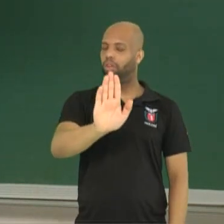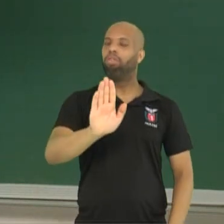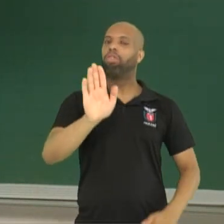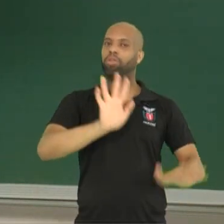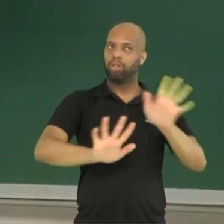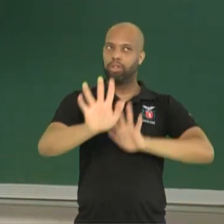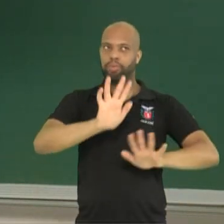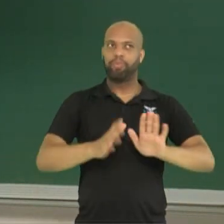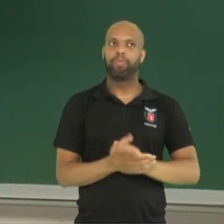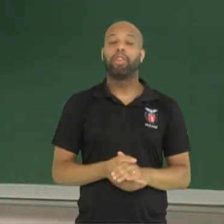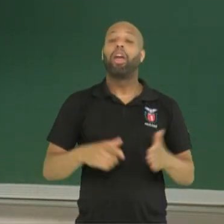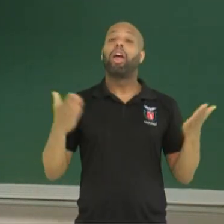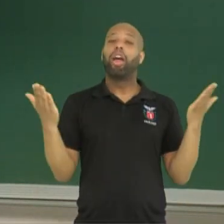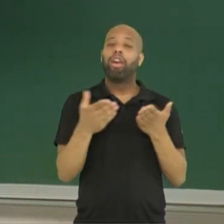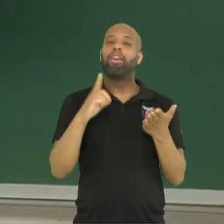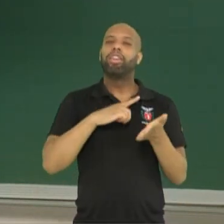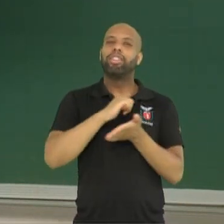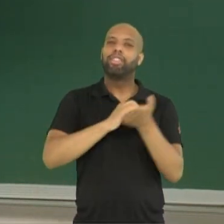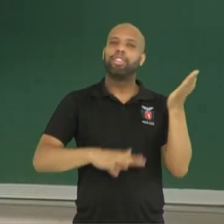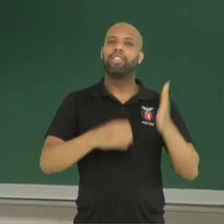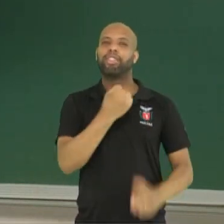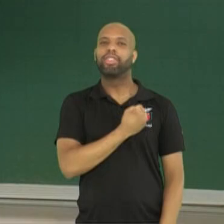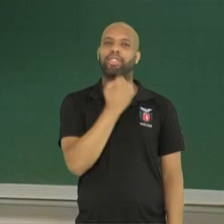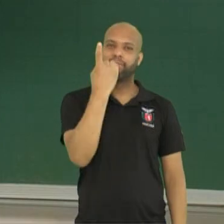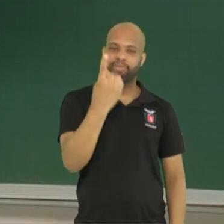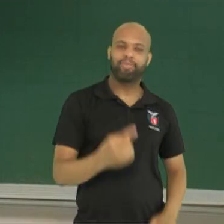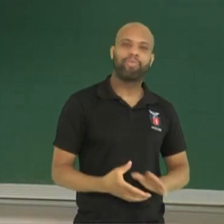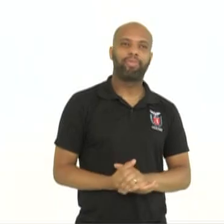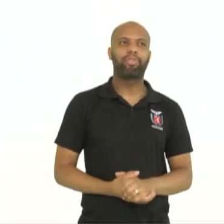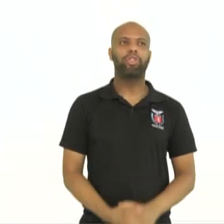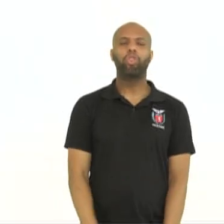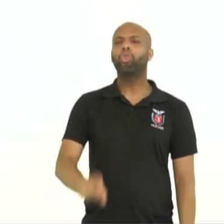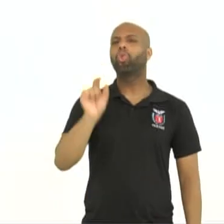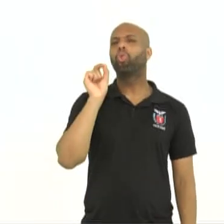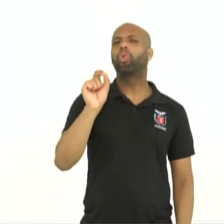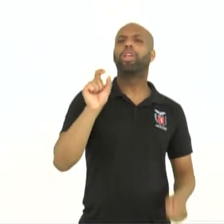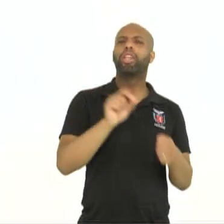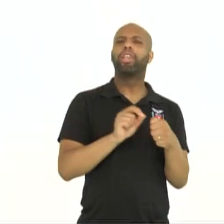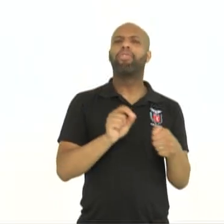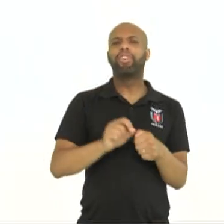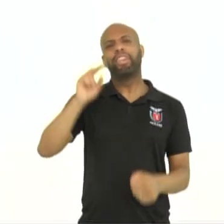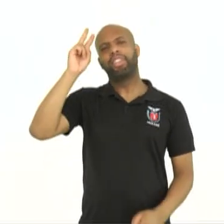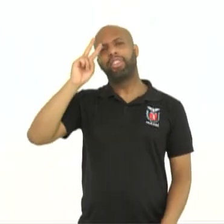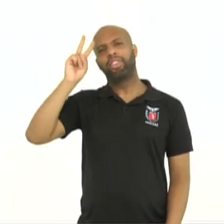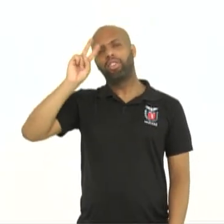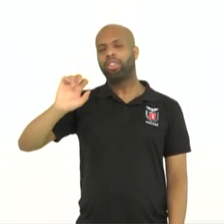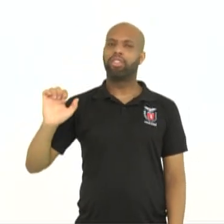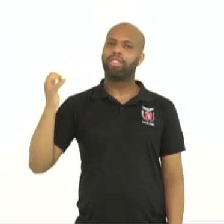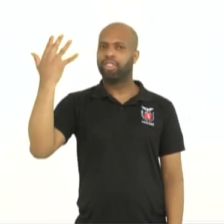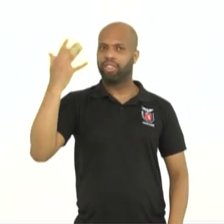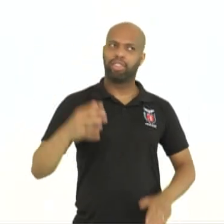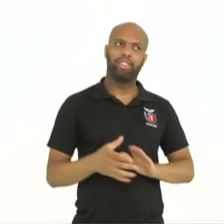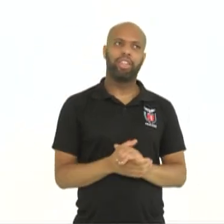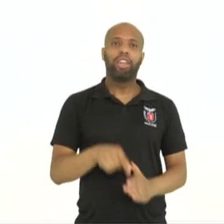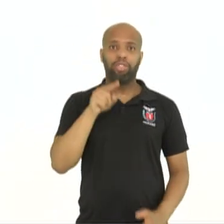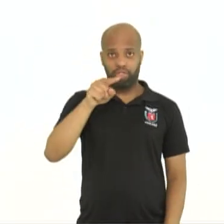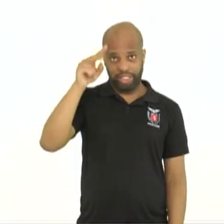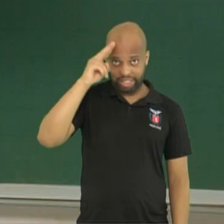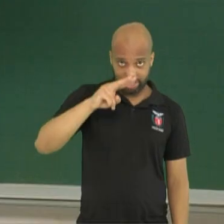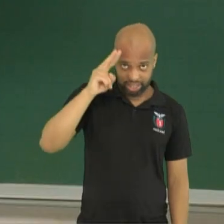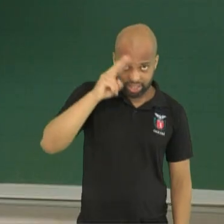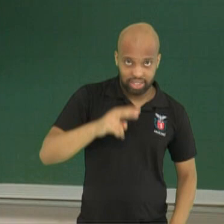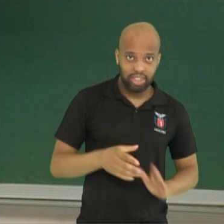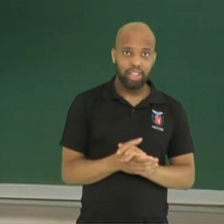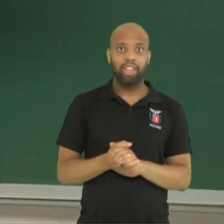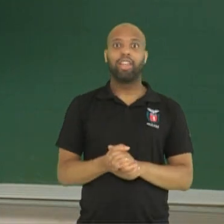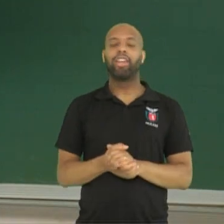pessoal? Então, olha aqui a atividade, tá? O que fez com que essa história acontecesse, pessoal? Vocês lembram,